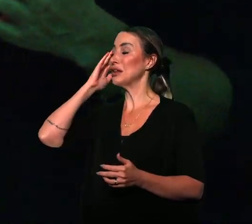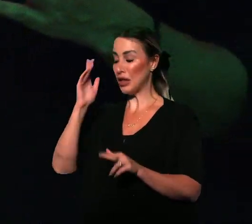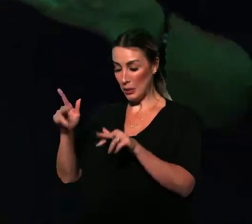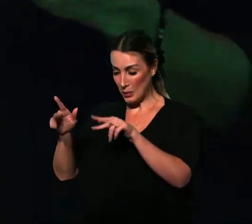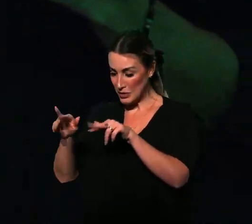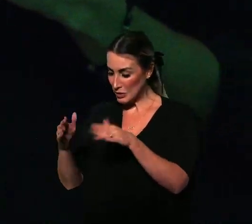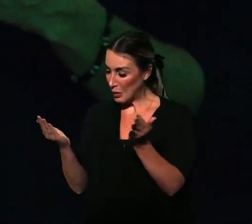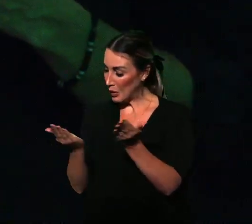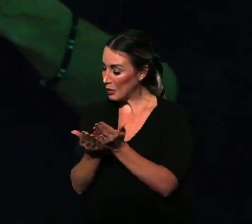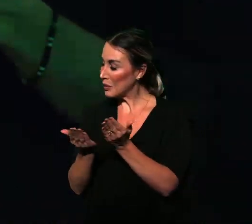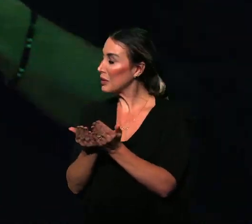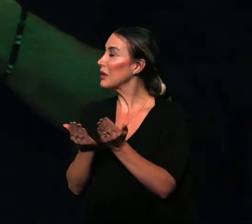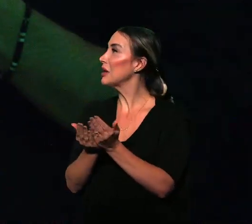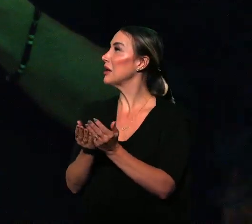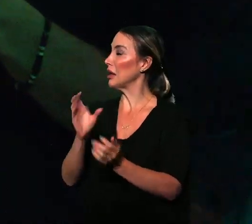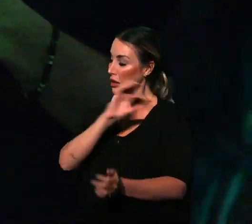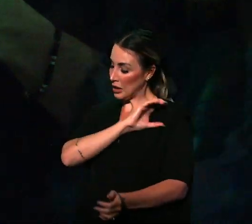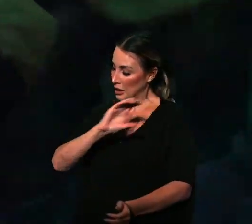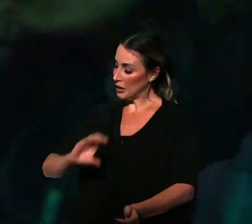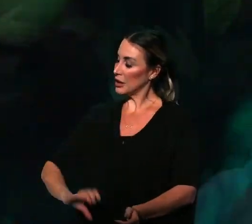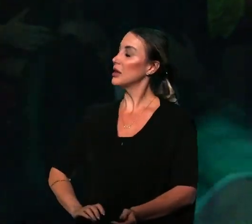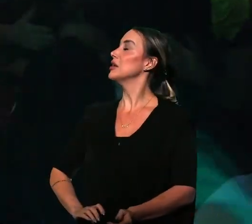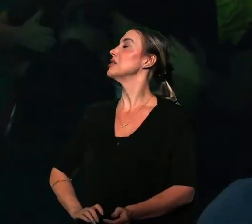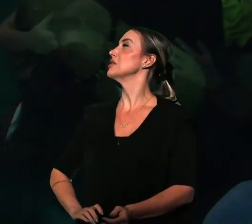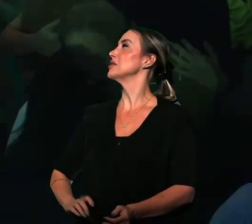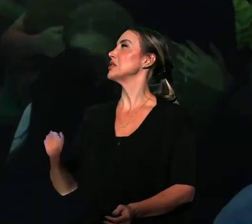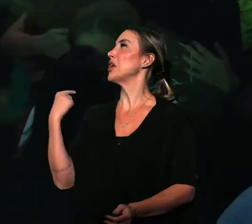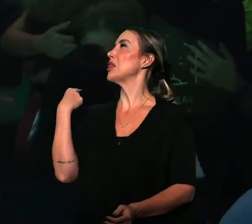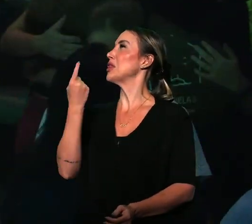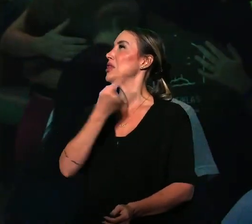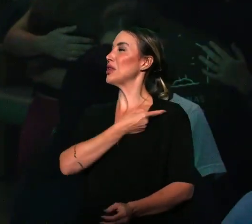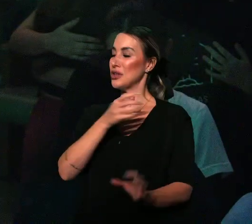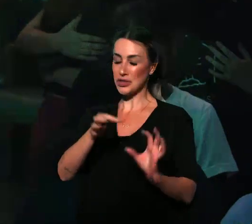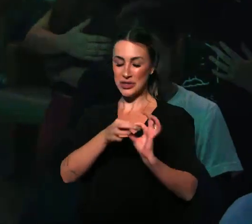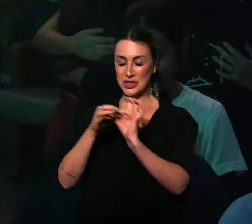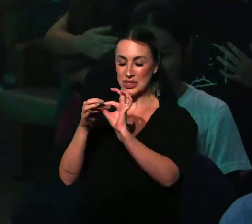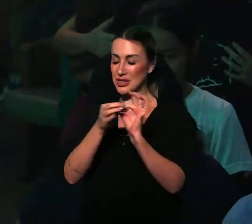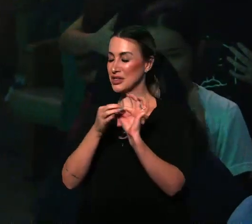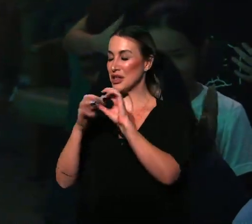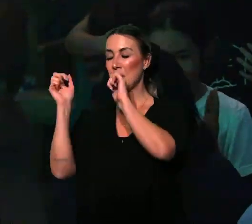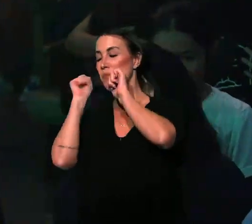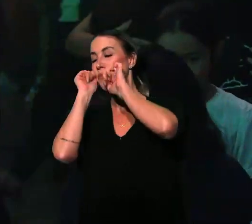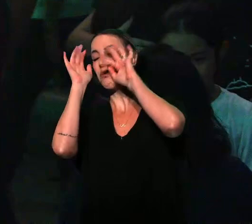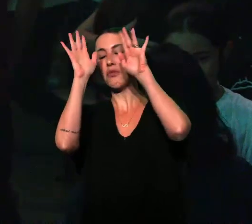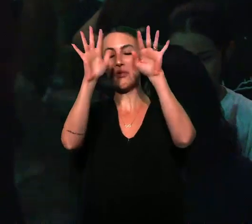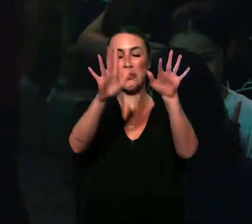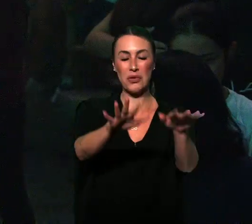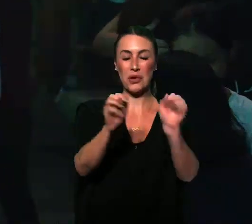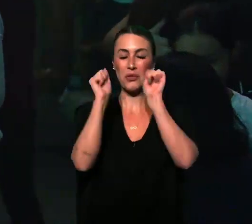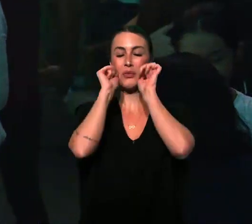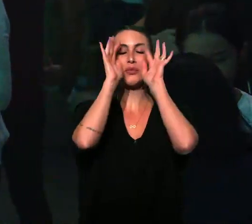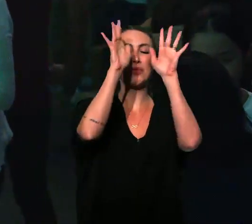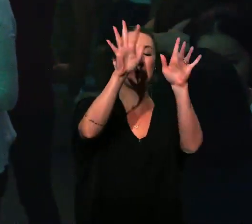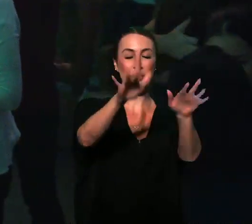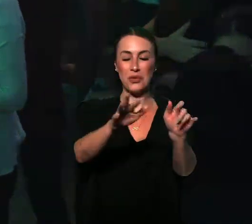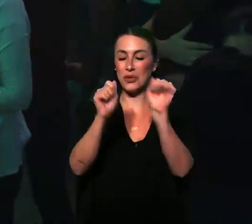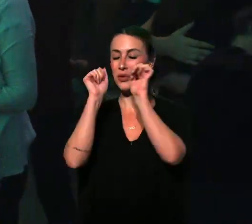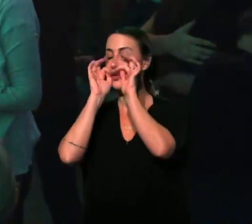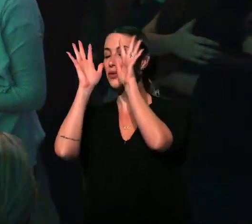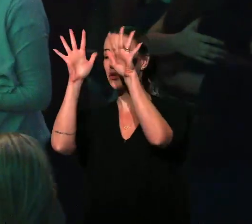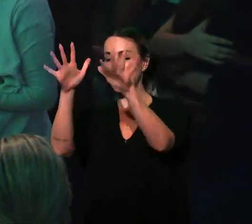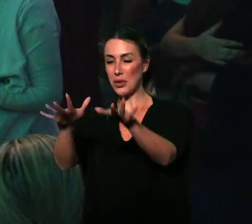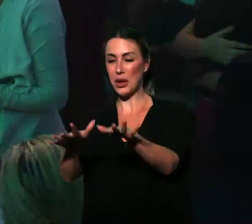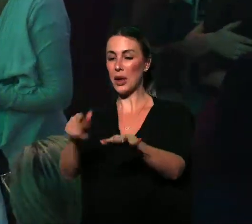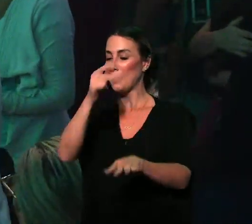queremos caminhar em unidade, e a unidade vai derramar de bênção sobre esse lugar. Bênção sobre os indivíduos, bênção sobre o